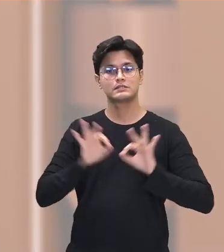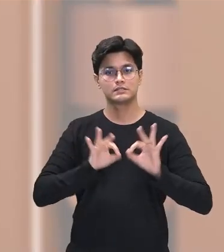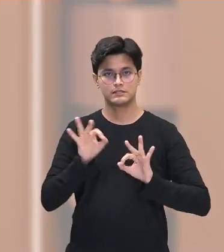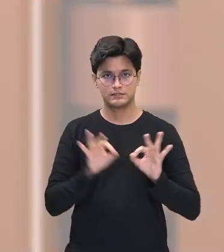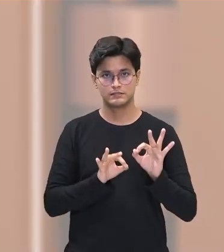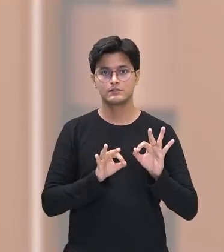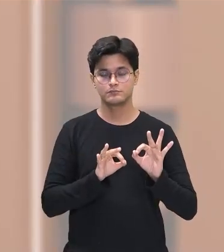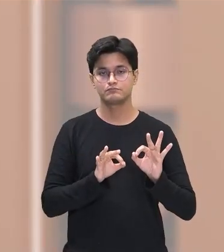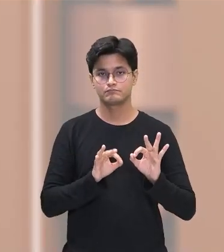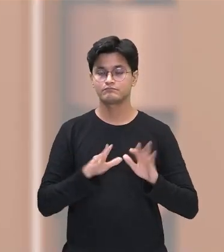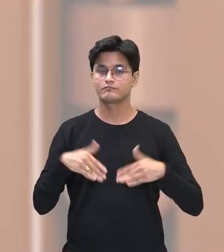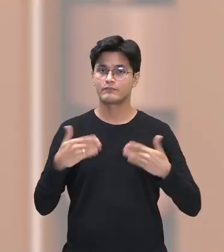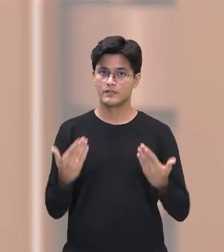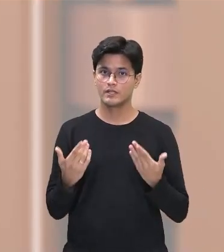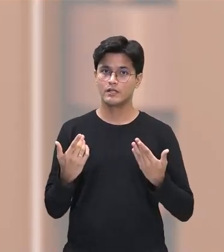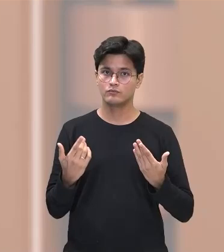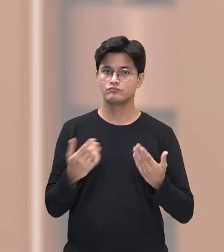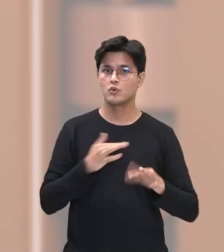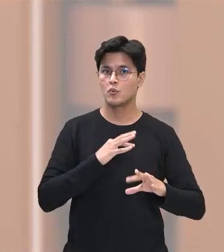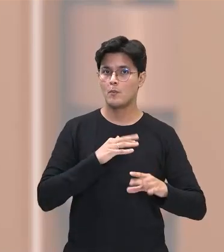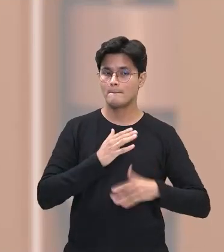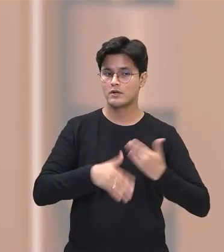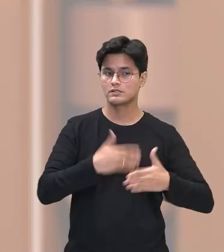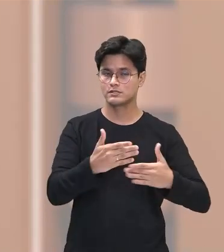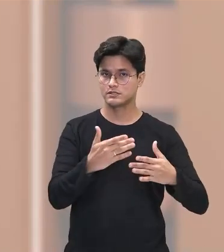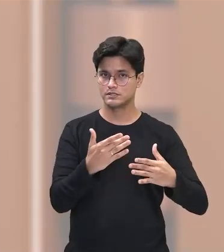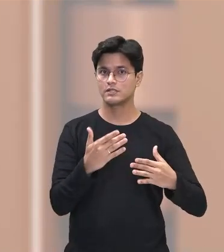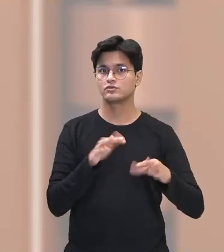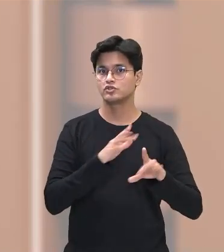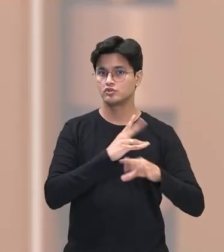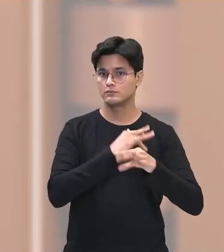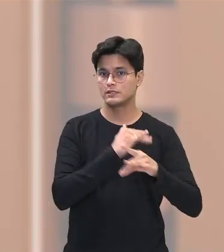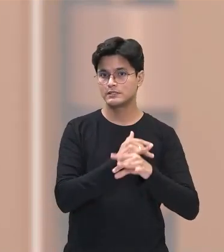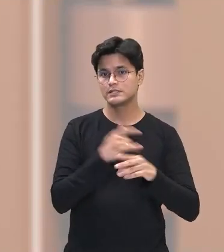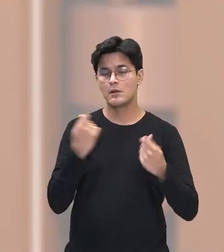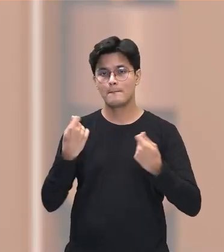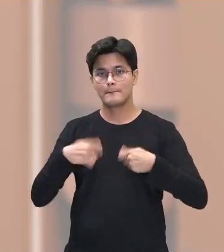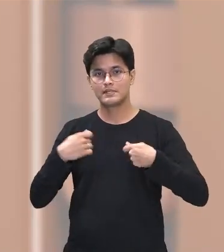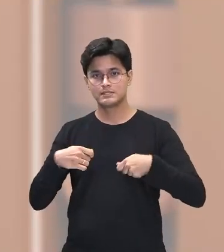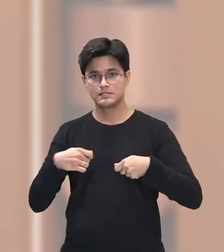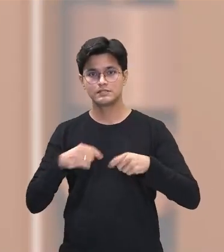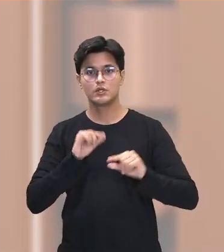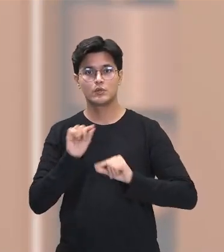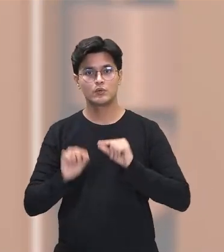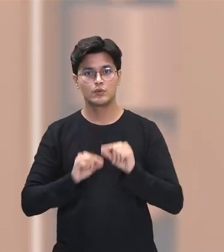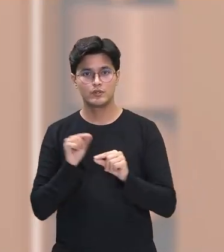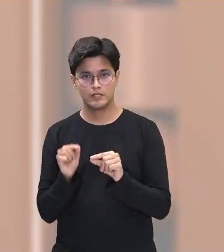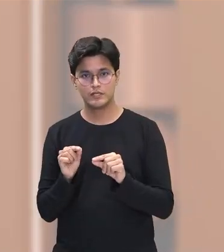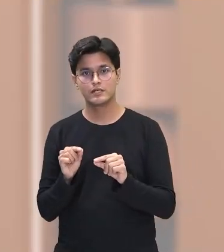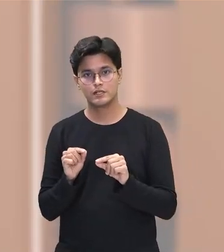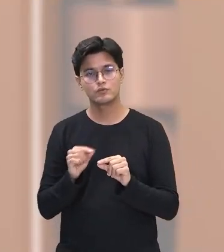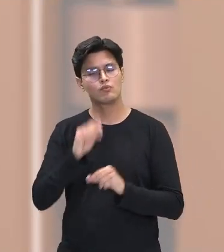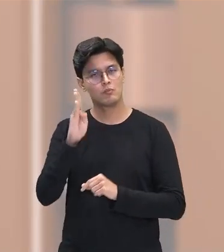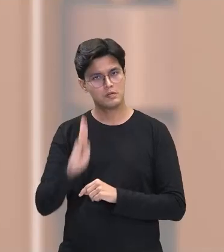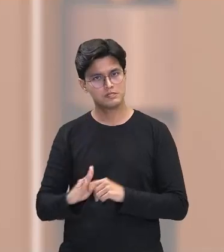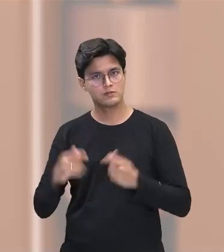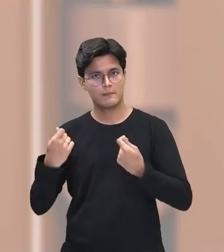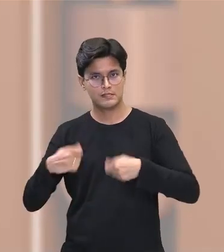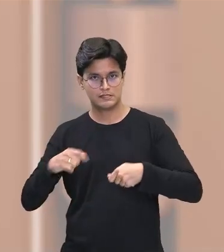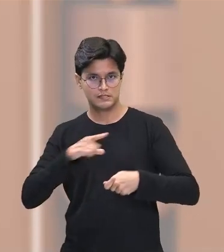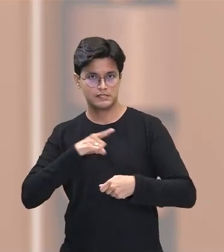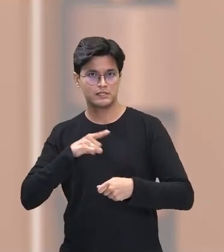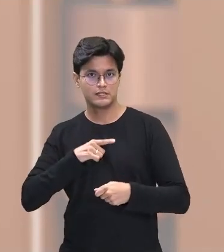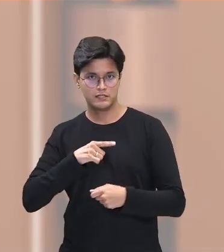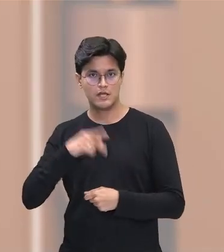desse processo de urbanização, nós precisamos, né, que o Brasil precisa que tenha